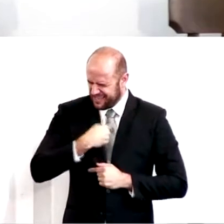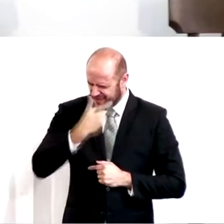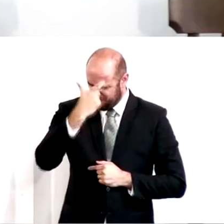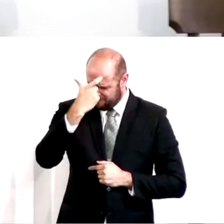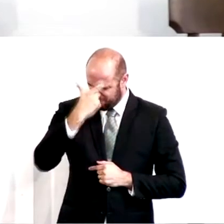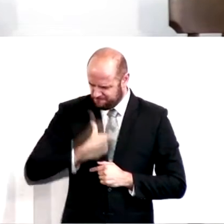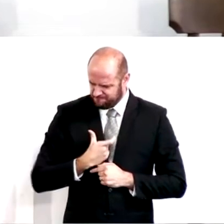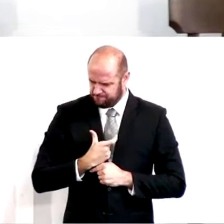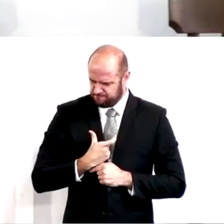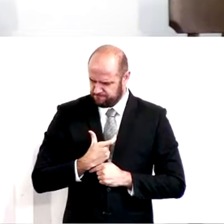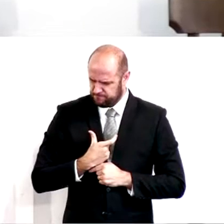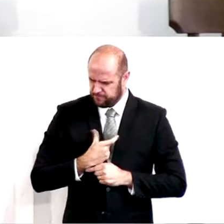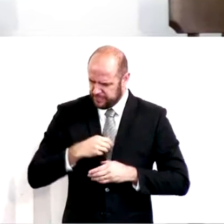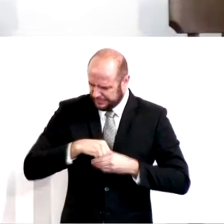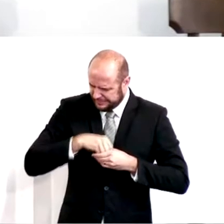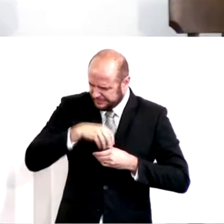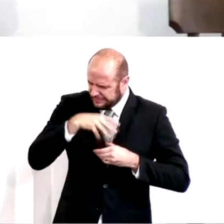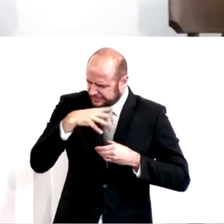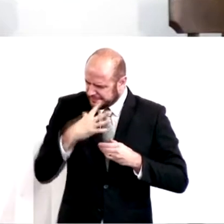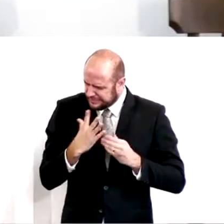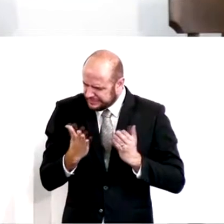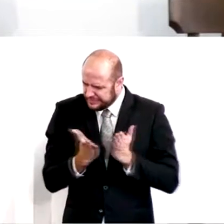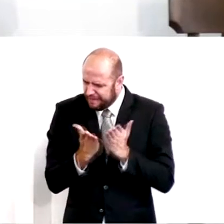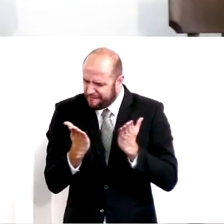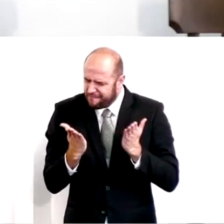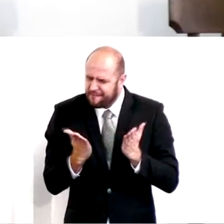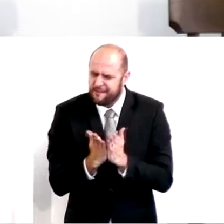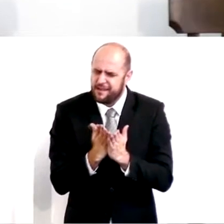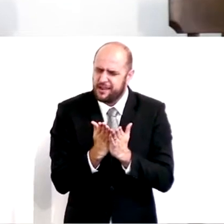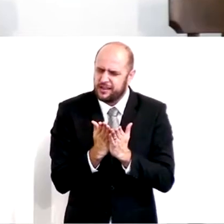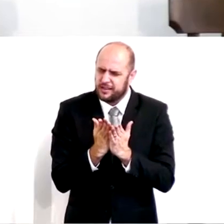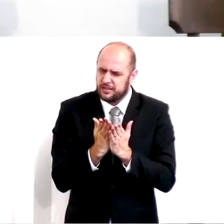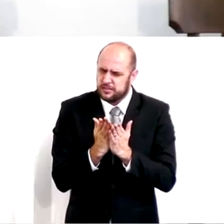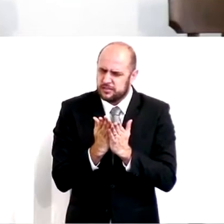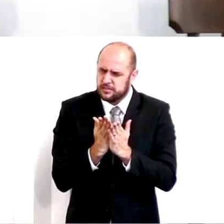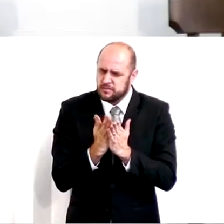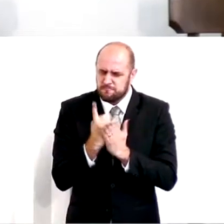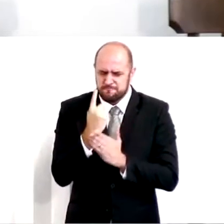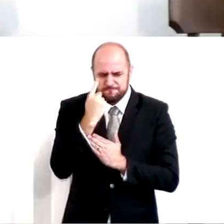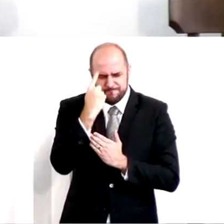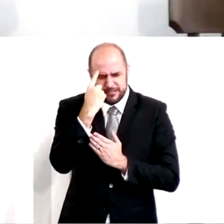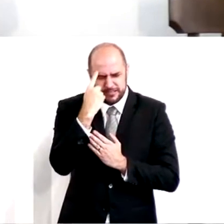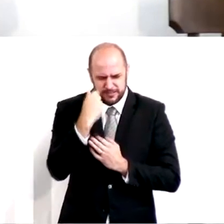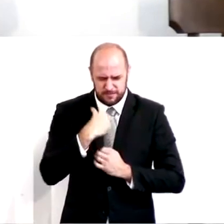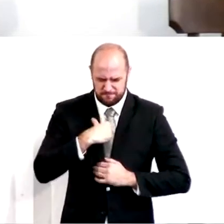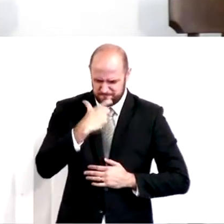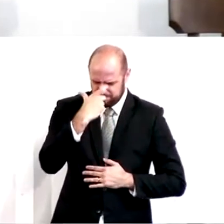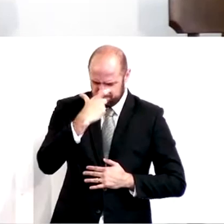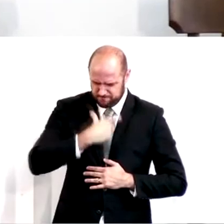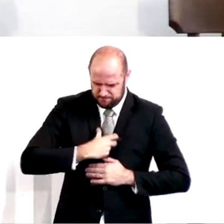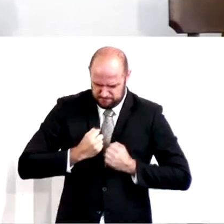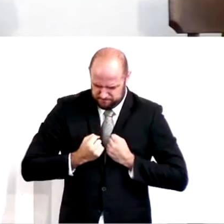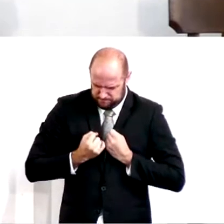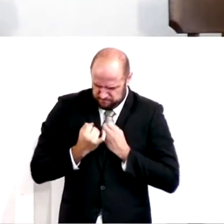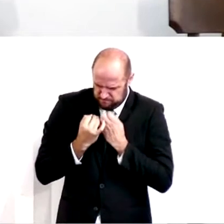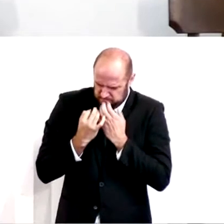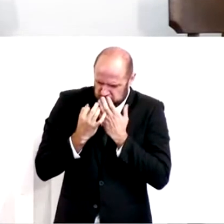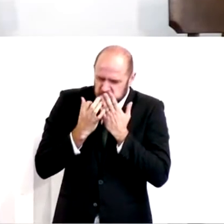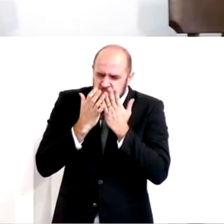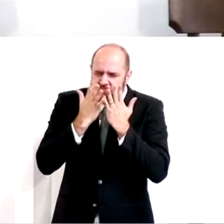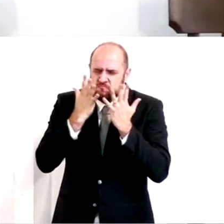essa essência cristã. Eu tenho